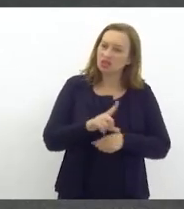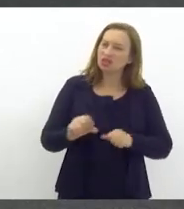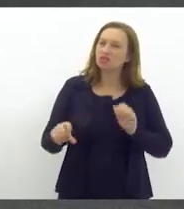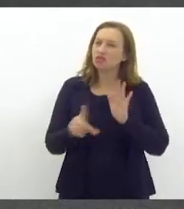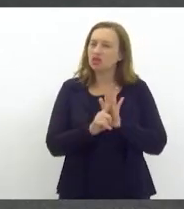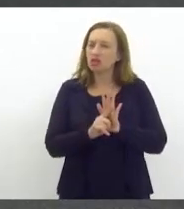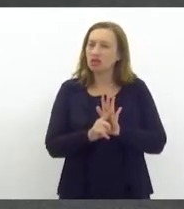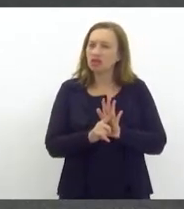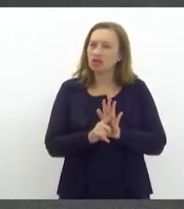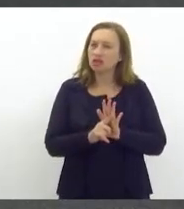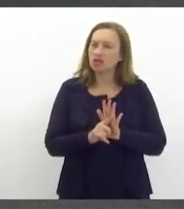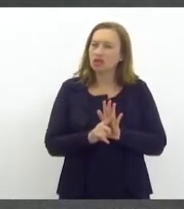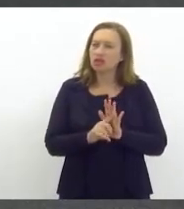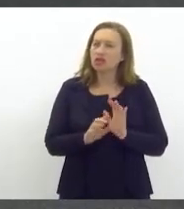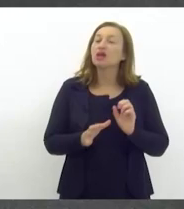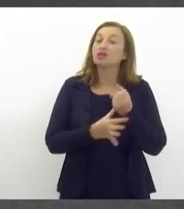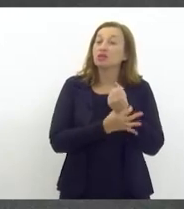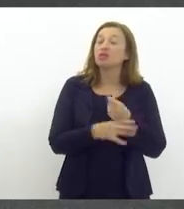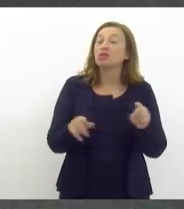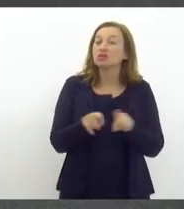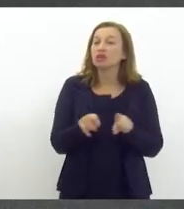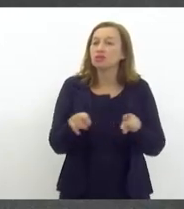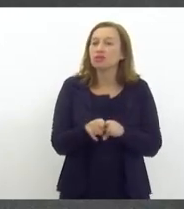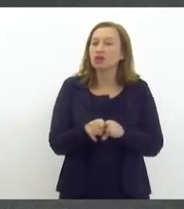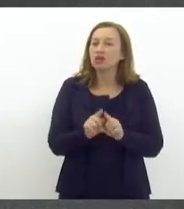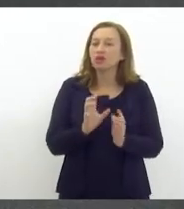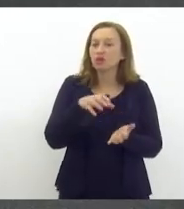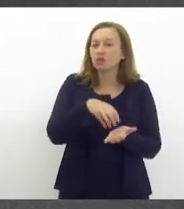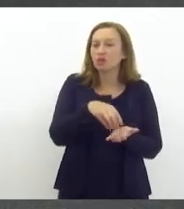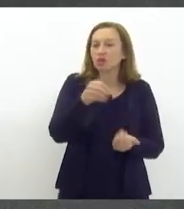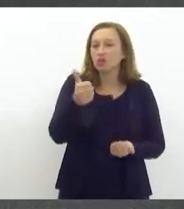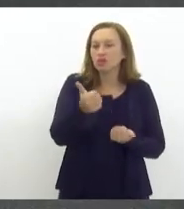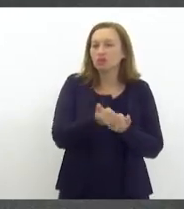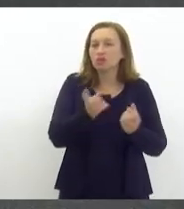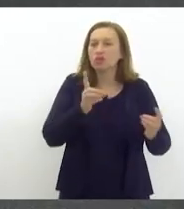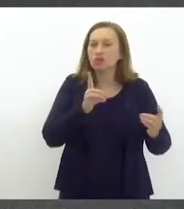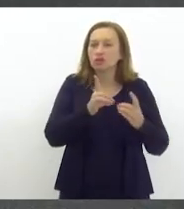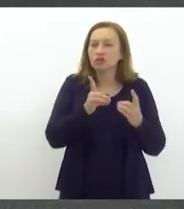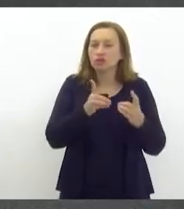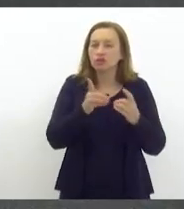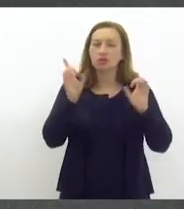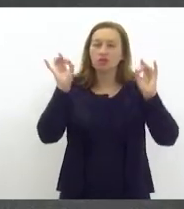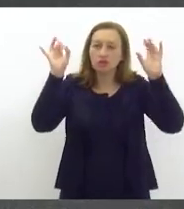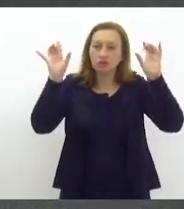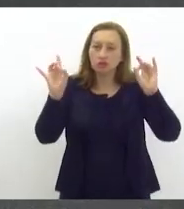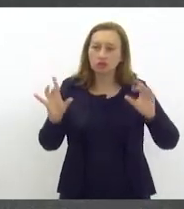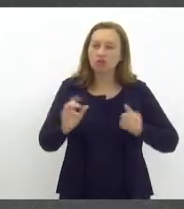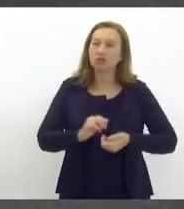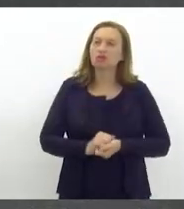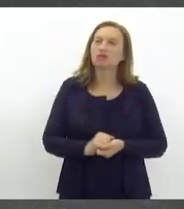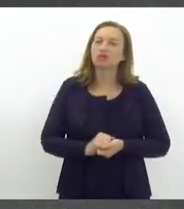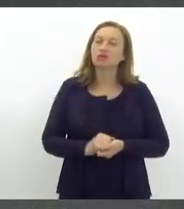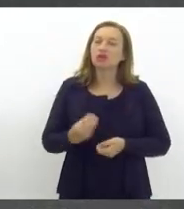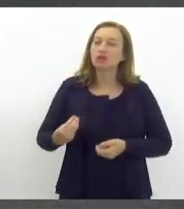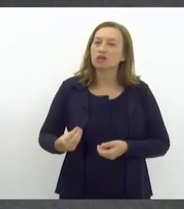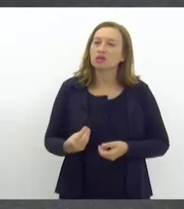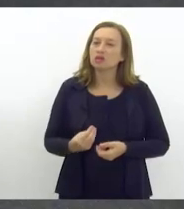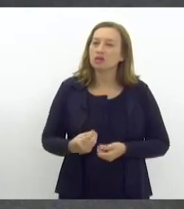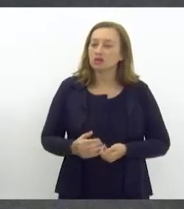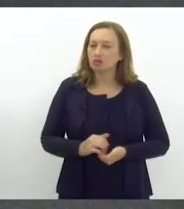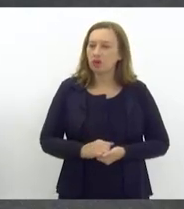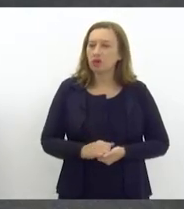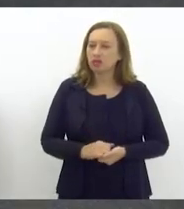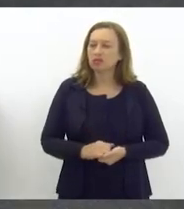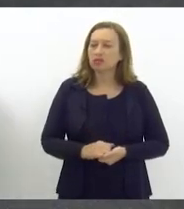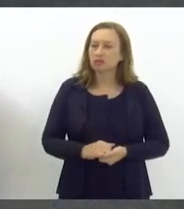legislativa para garantir também os núcleos de atendimento especializados a vítimas